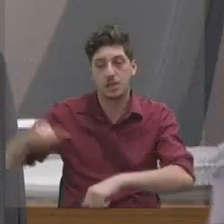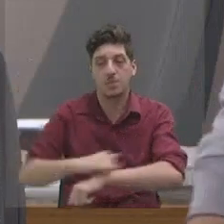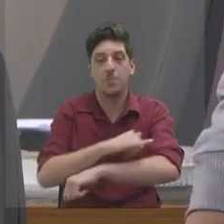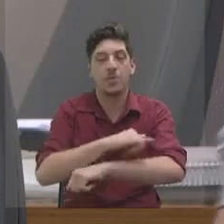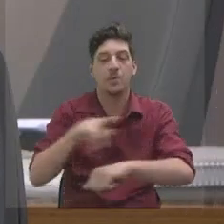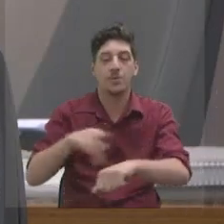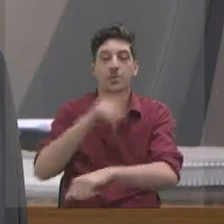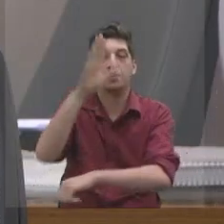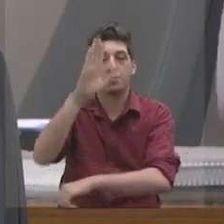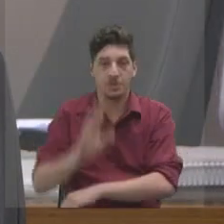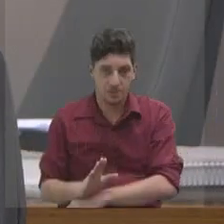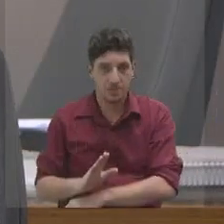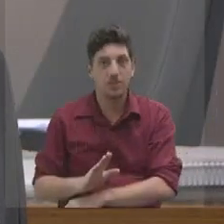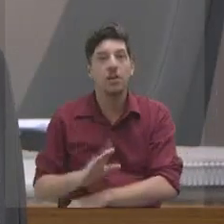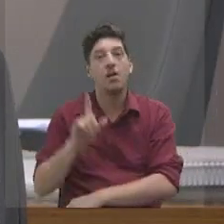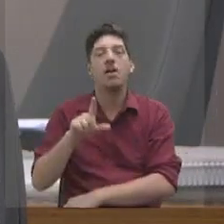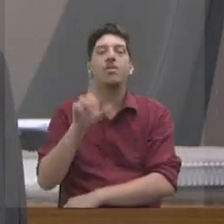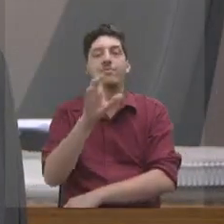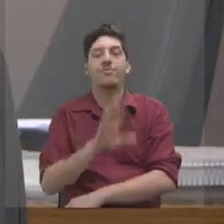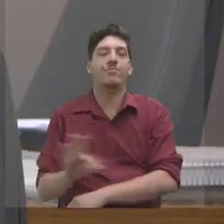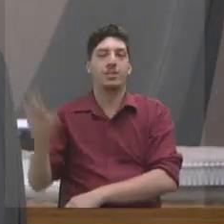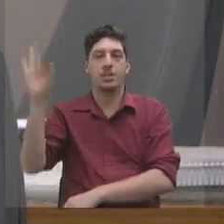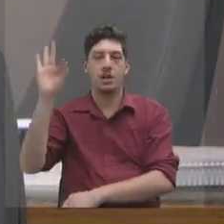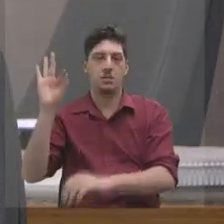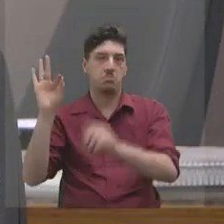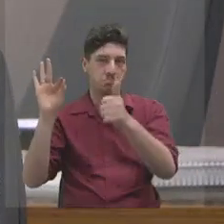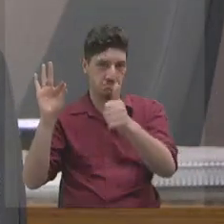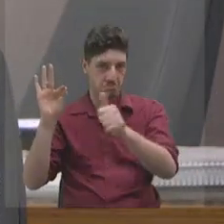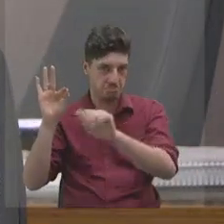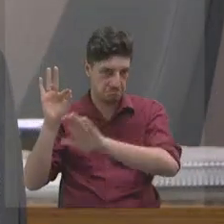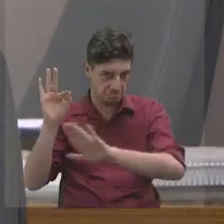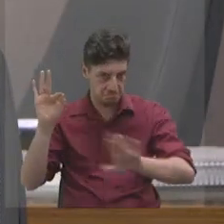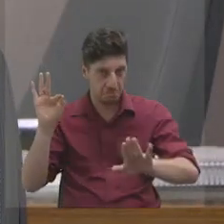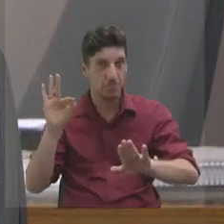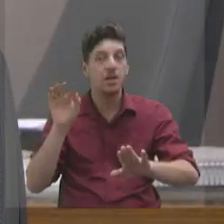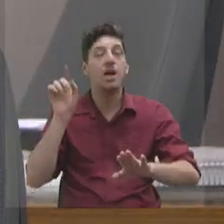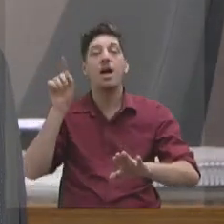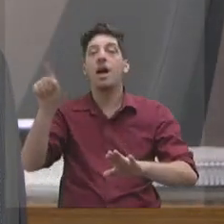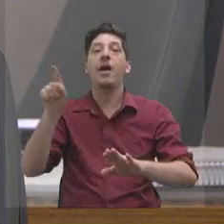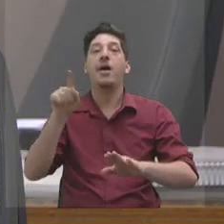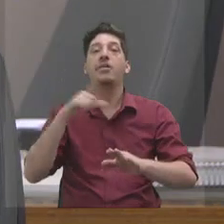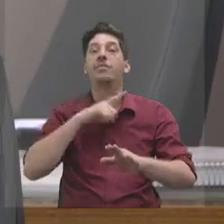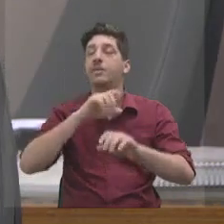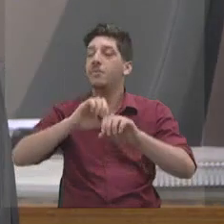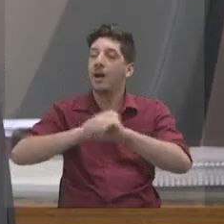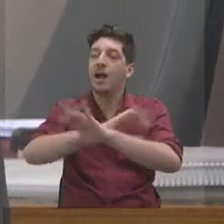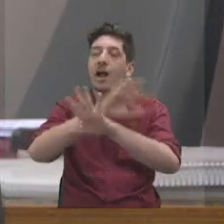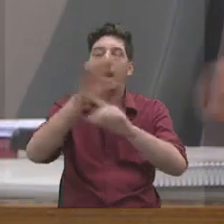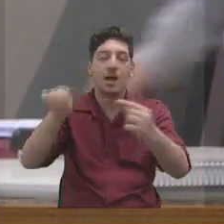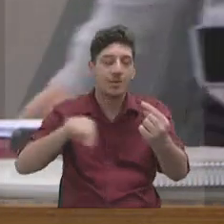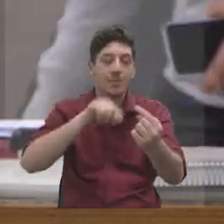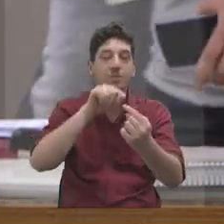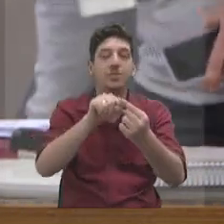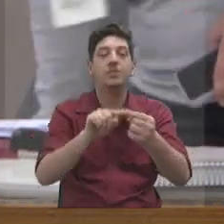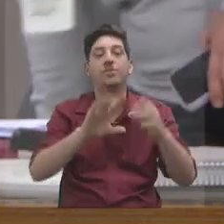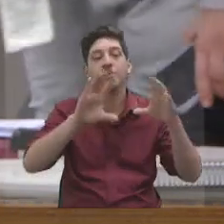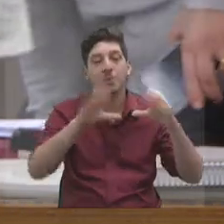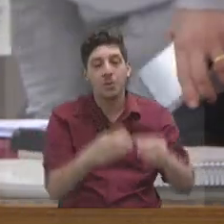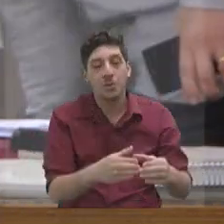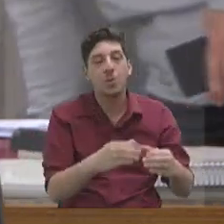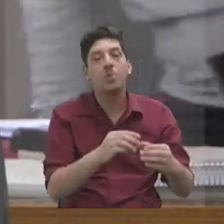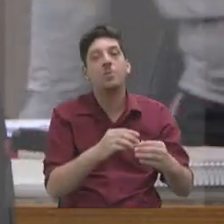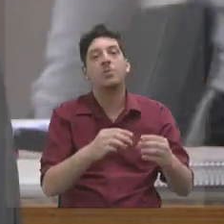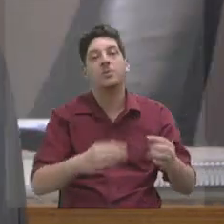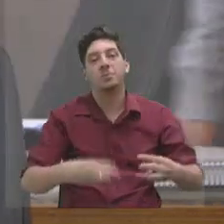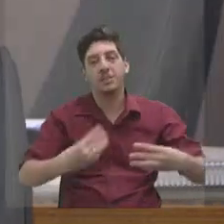ela ela é Federal Tá certo e é uma clareza de propósito né hoje da equipe do ministério Infraero